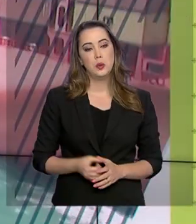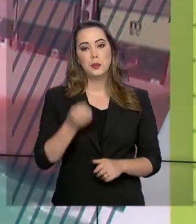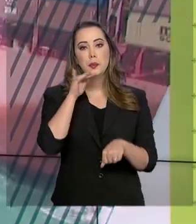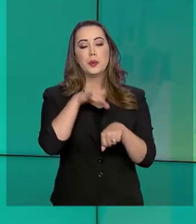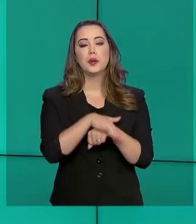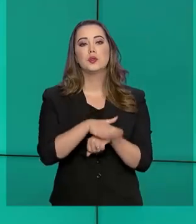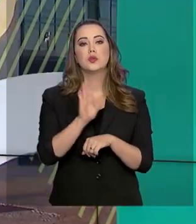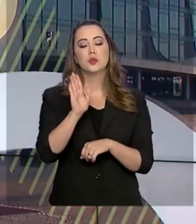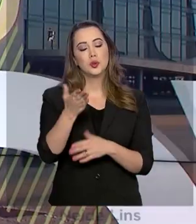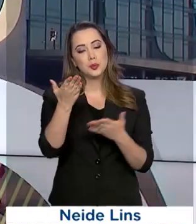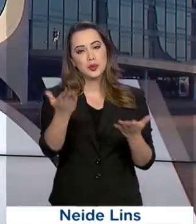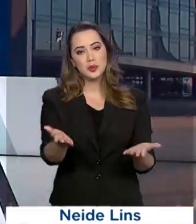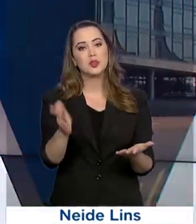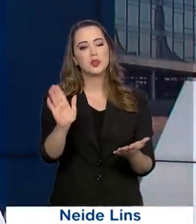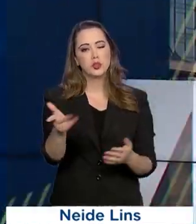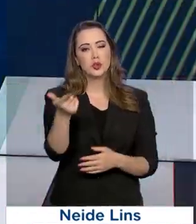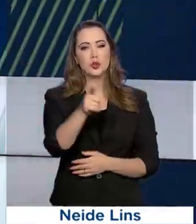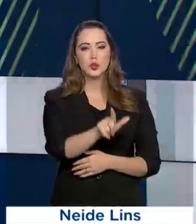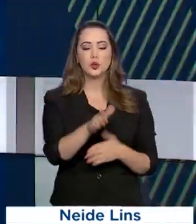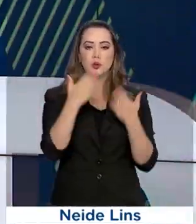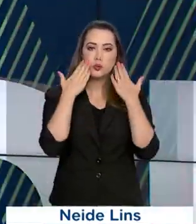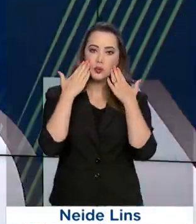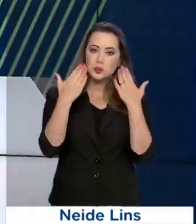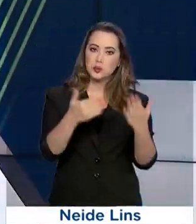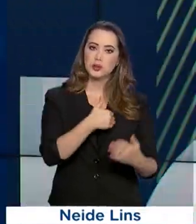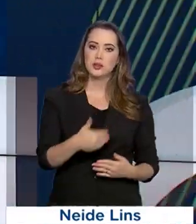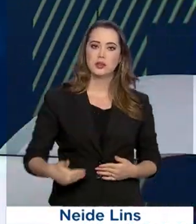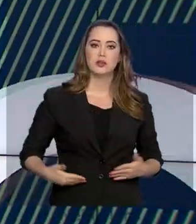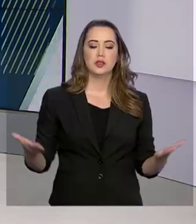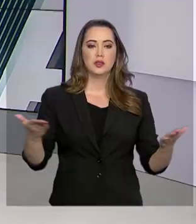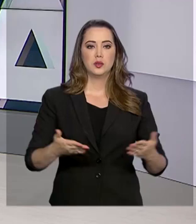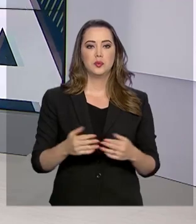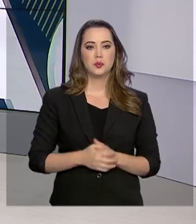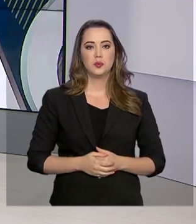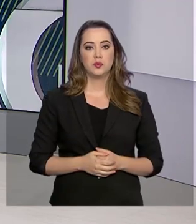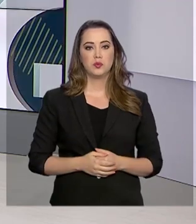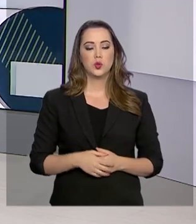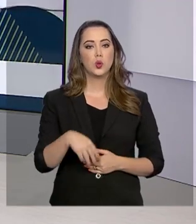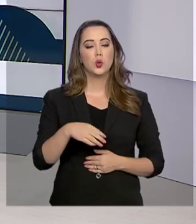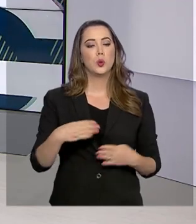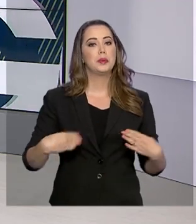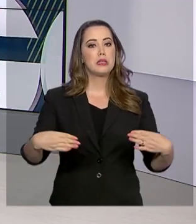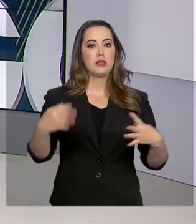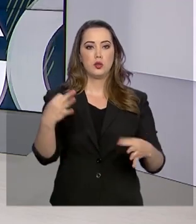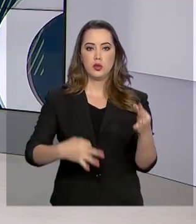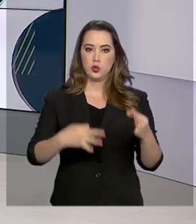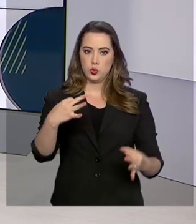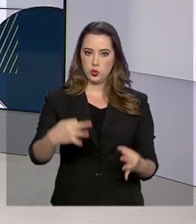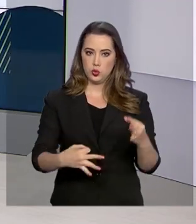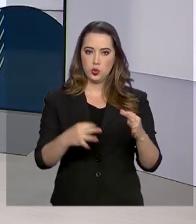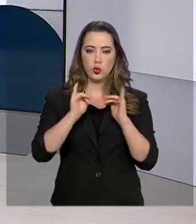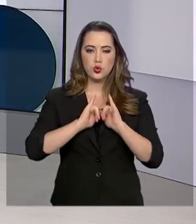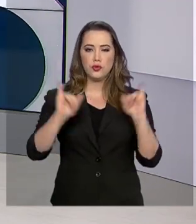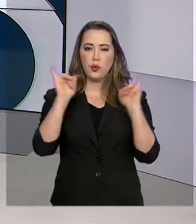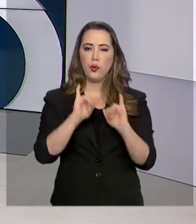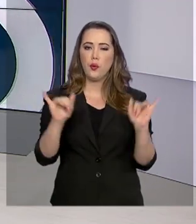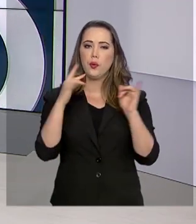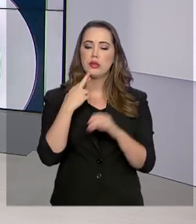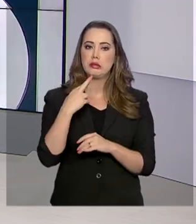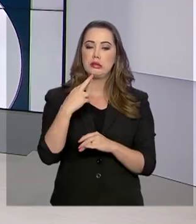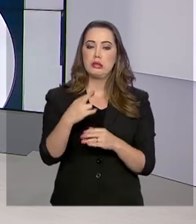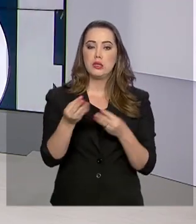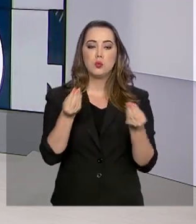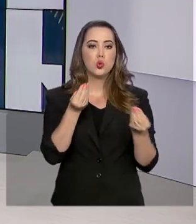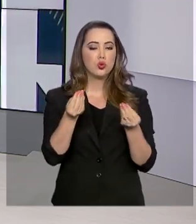Boa noite para você, já estamos de volta com o Governo Agora. O Ministério da Justiça e Segurança Pública divulgou o resultado